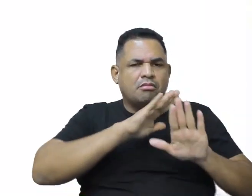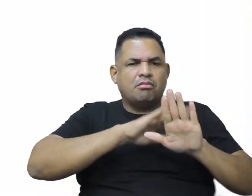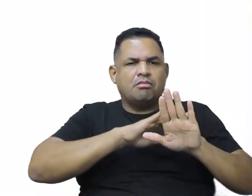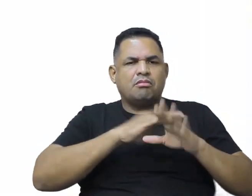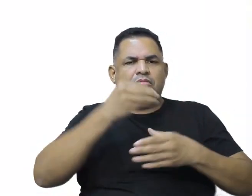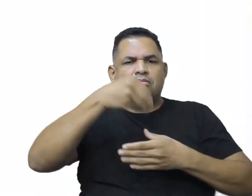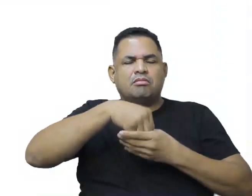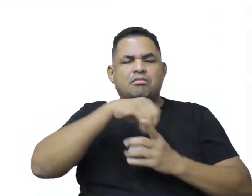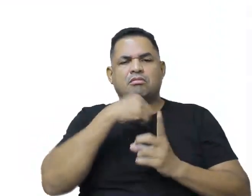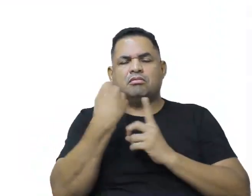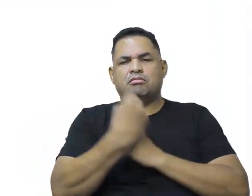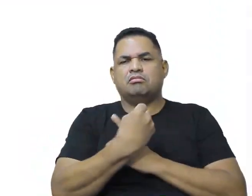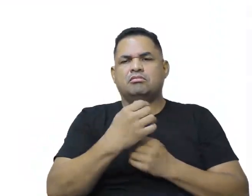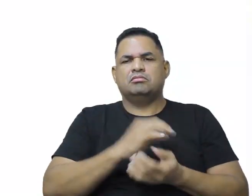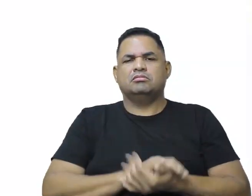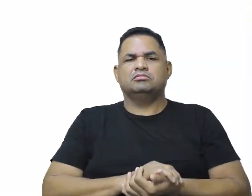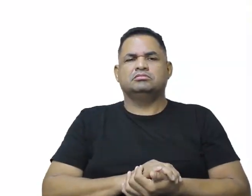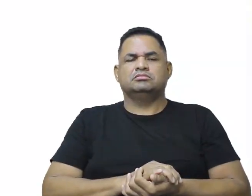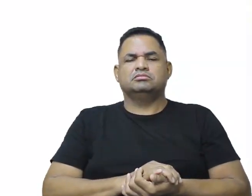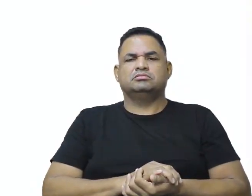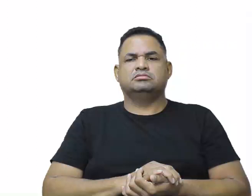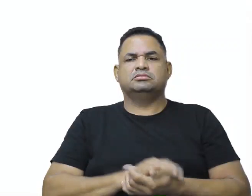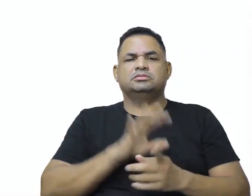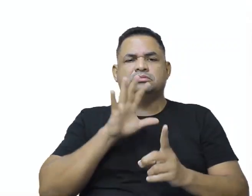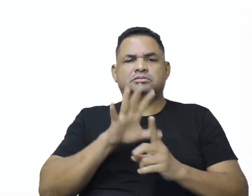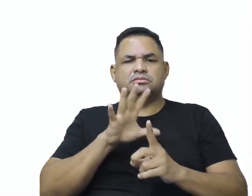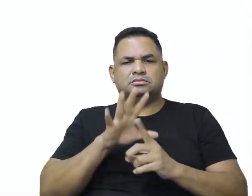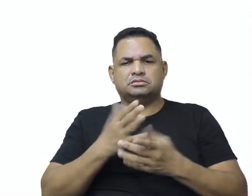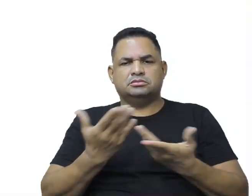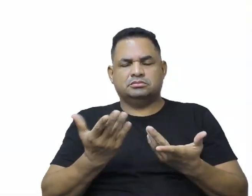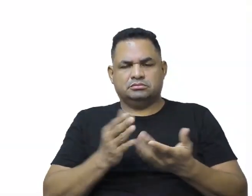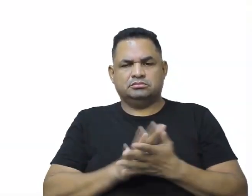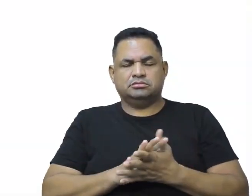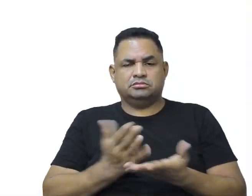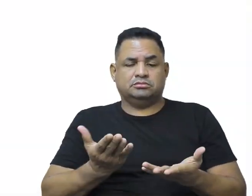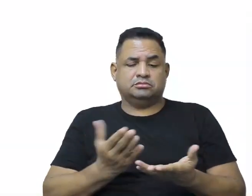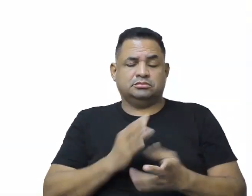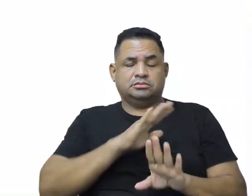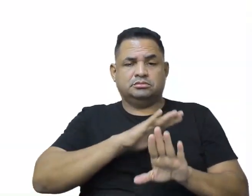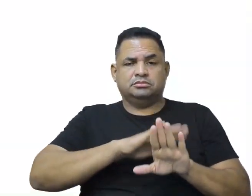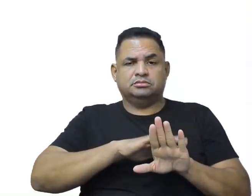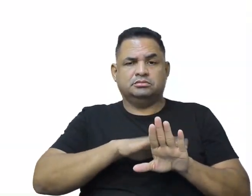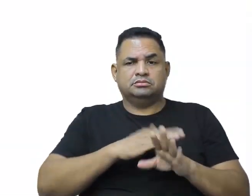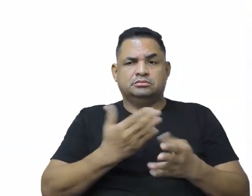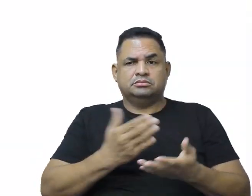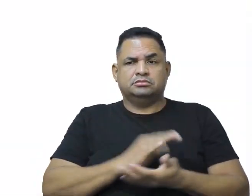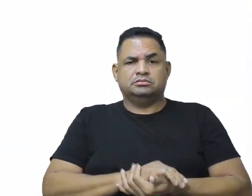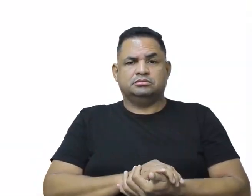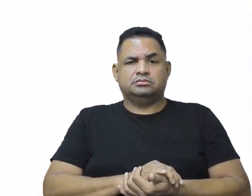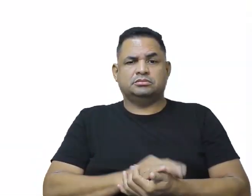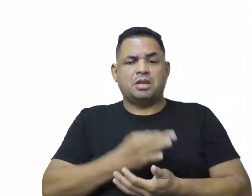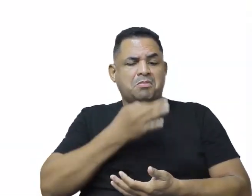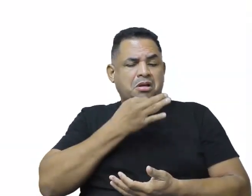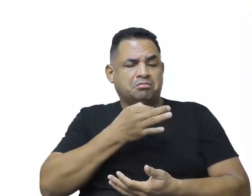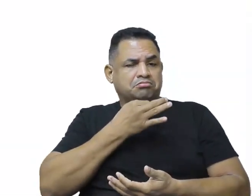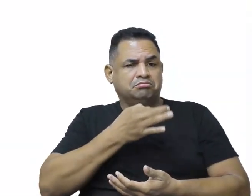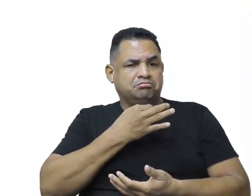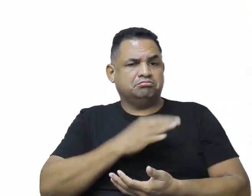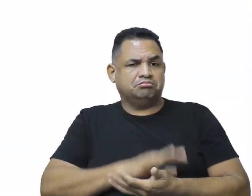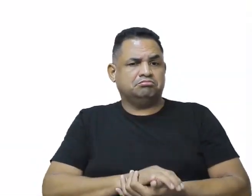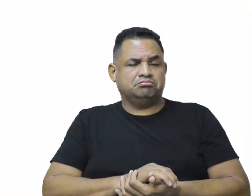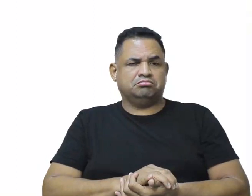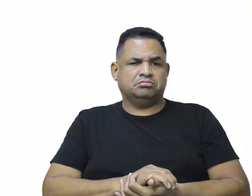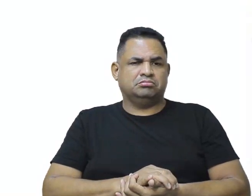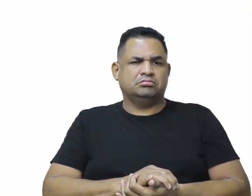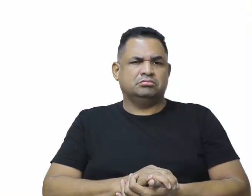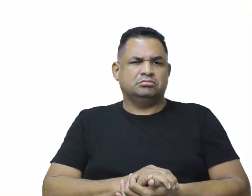dentro da sociedade e que a gente é influenciado diretamente para as ideologia então é uma crítica é uma questão